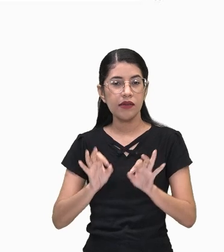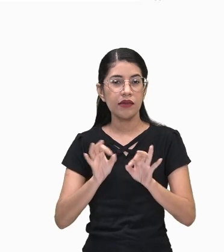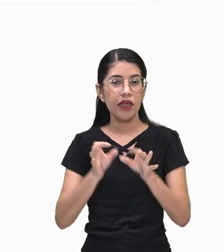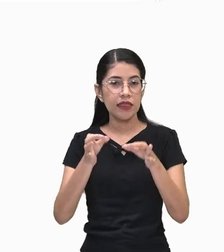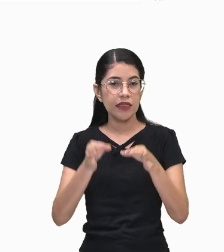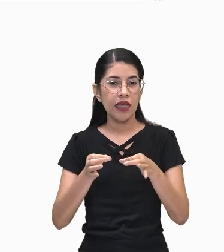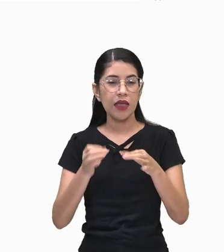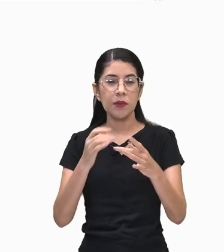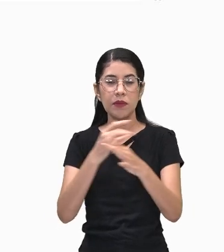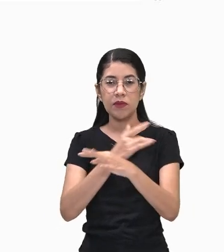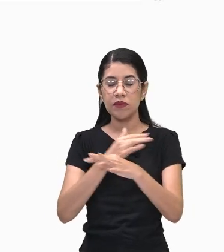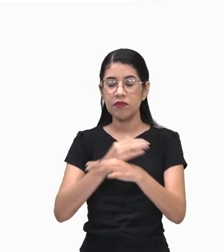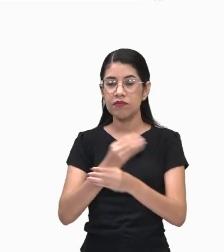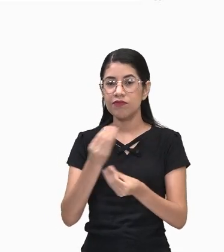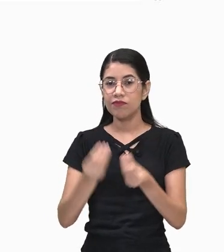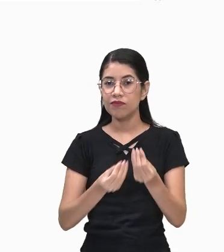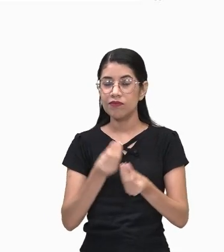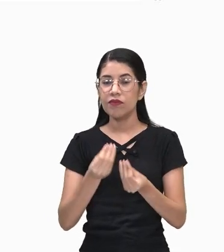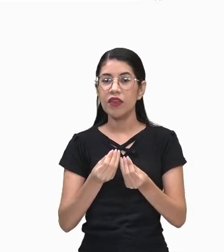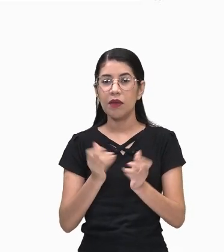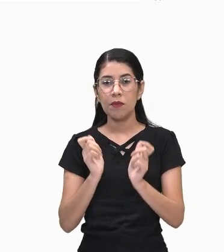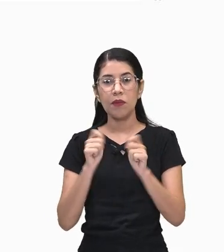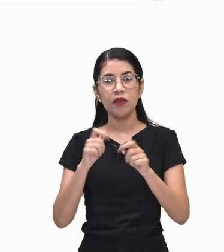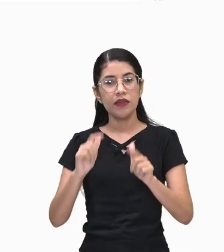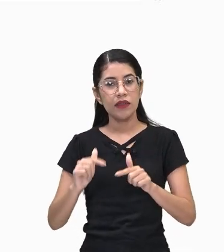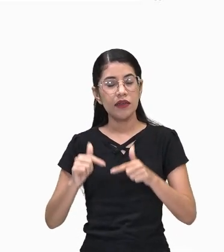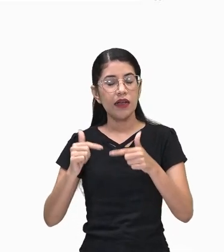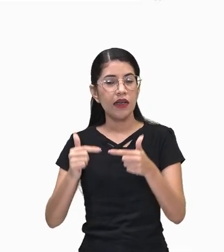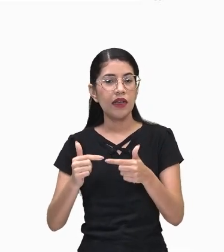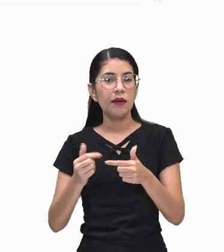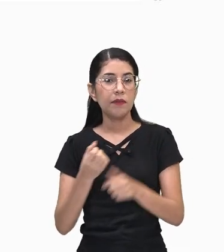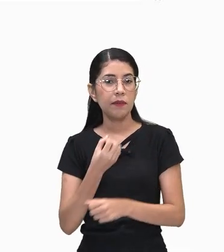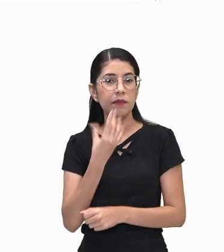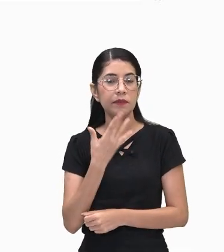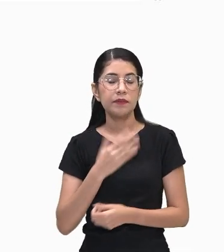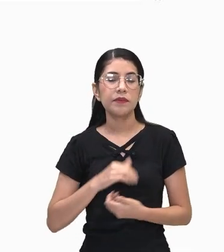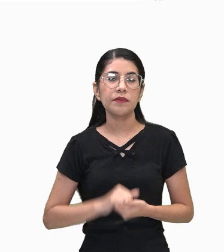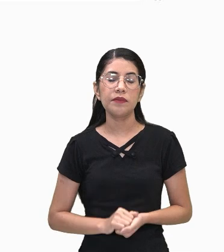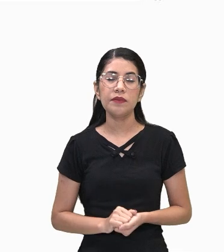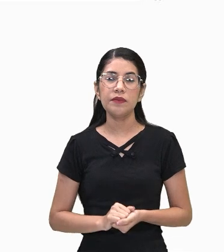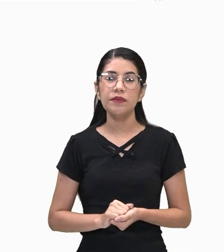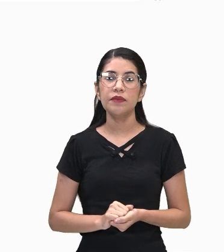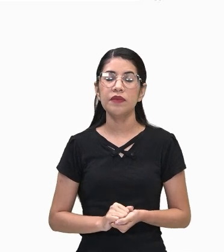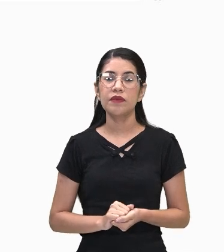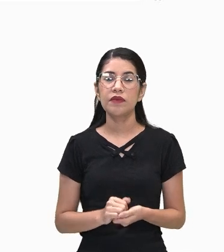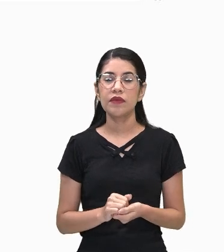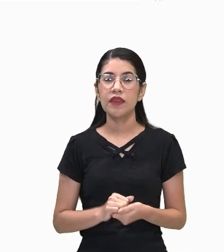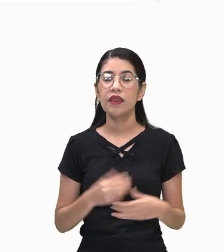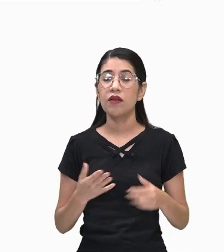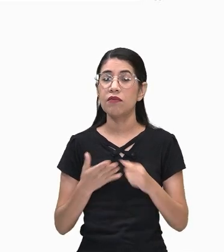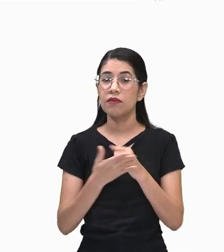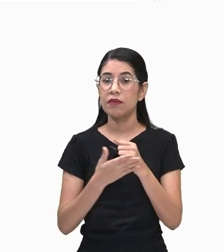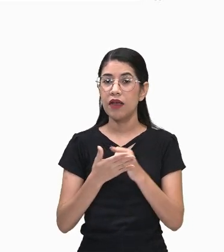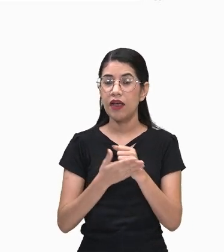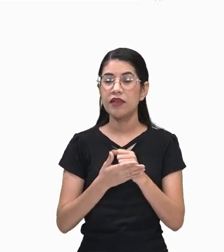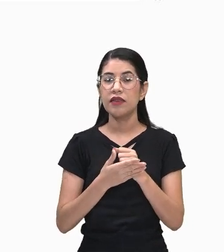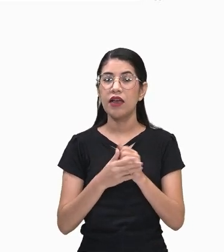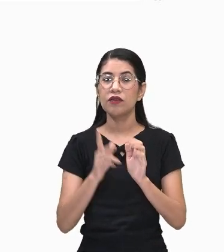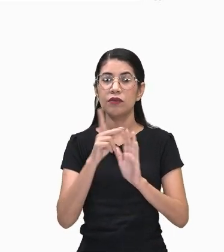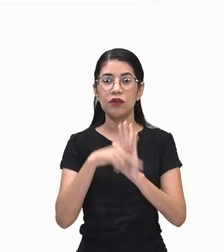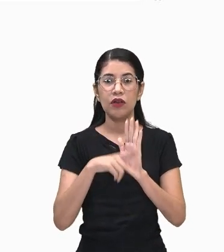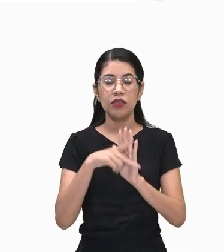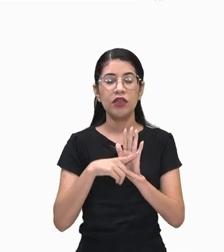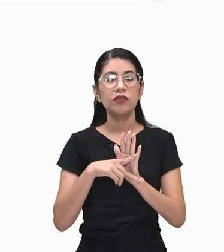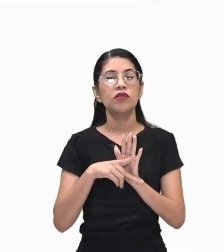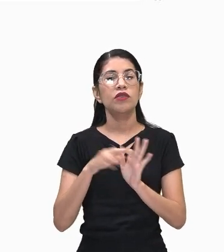urbano de uma maneira funcional, né? Então, por exemplo, com base no plano diretor, os